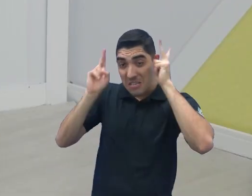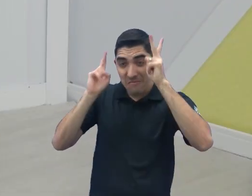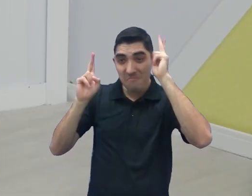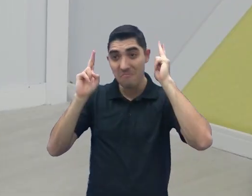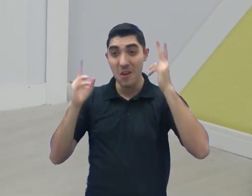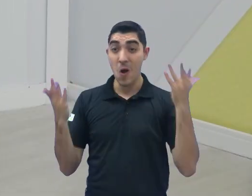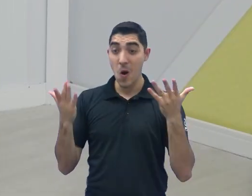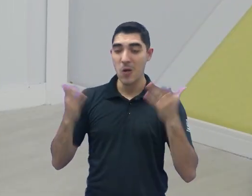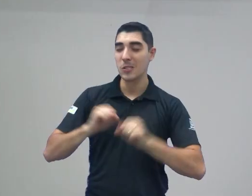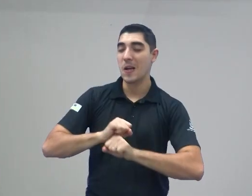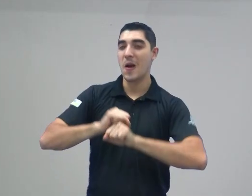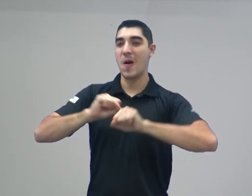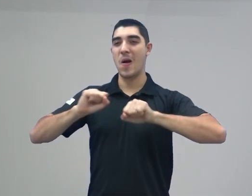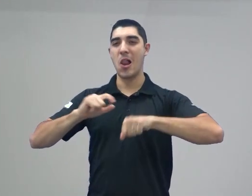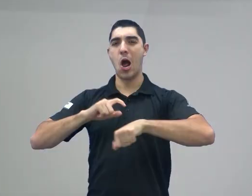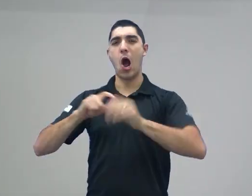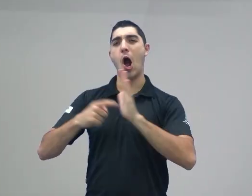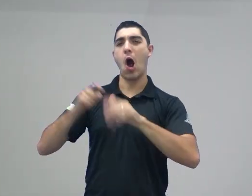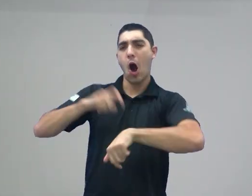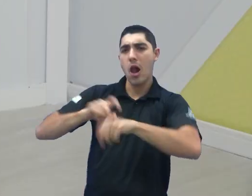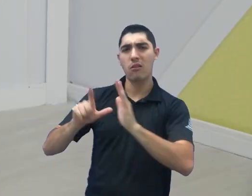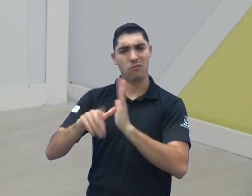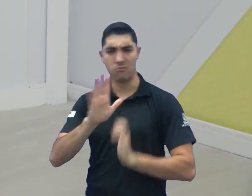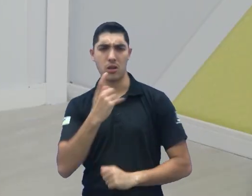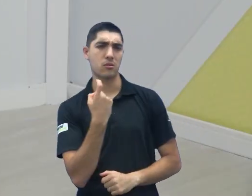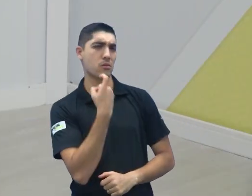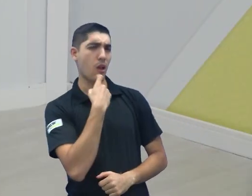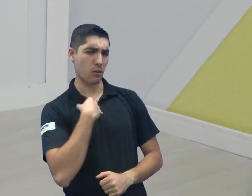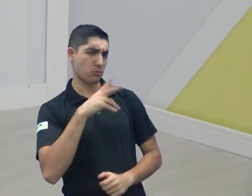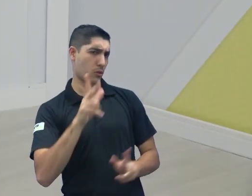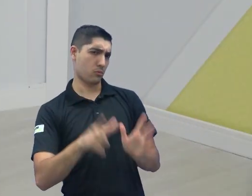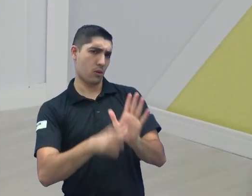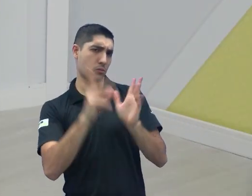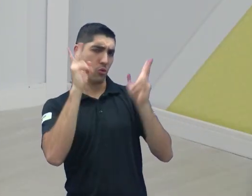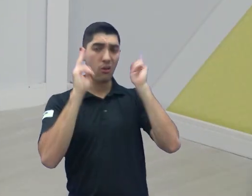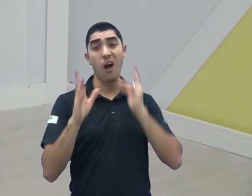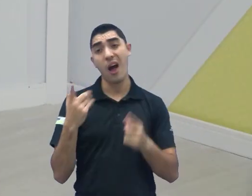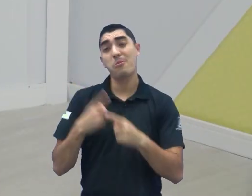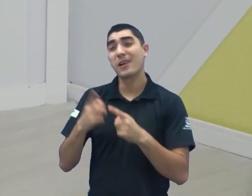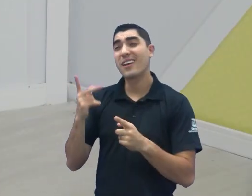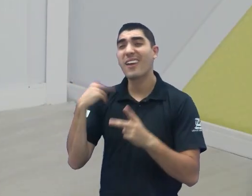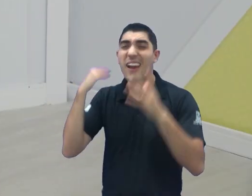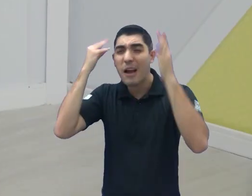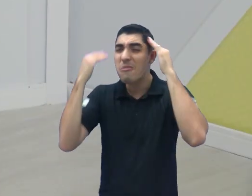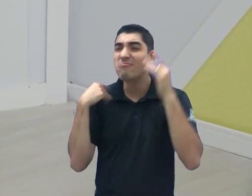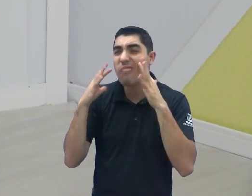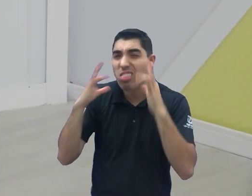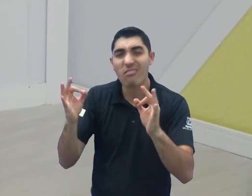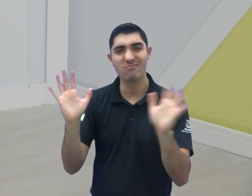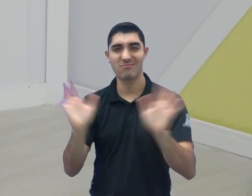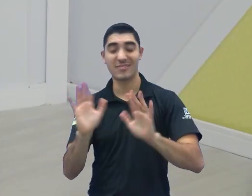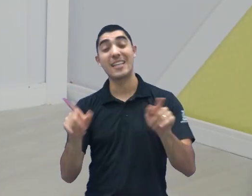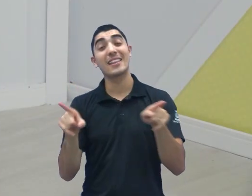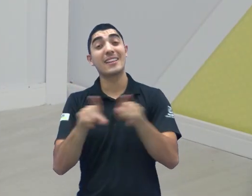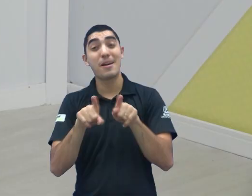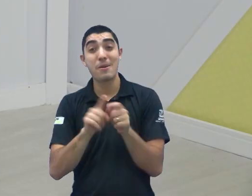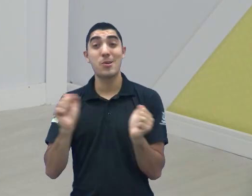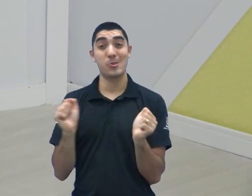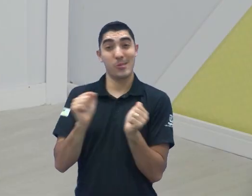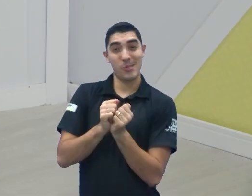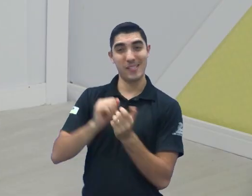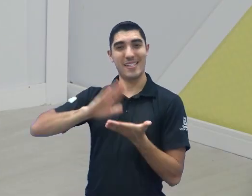mais tarde. Já tinha cortado segunda-feira, eu já estava de cabelo cortado. Ah, já estava? Sim. É que de cabelo eu não sou especialista. Mas o detalhe é o seguinte, aqui com a gente também o